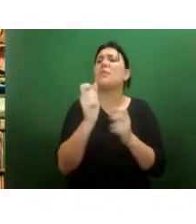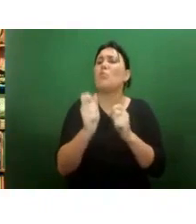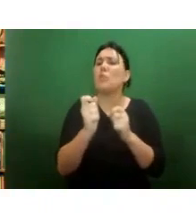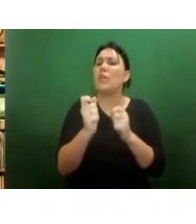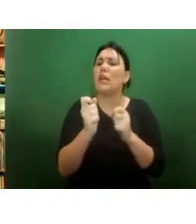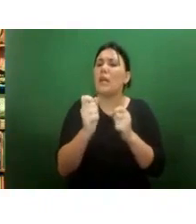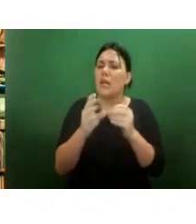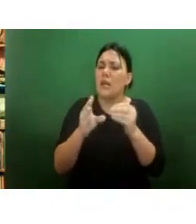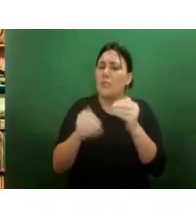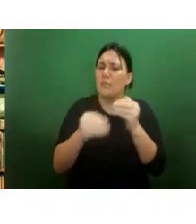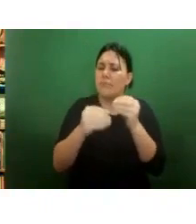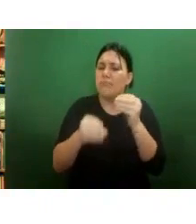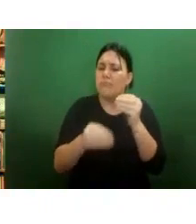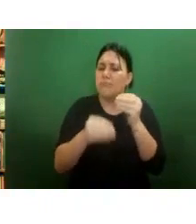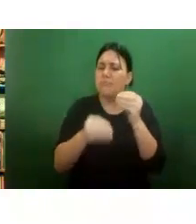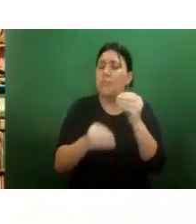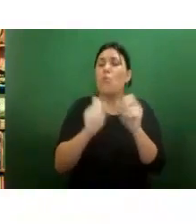né,